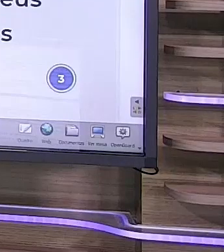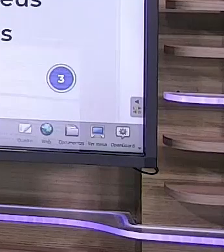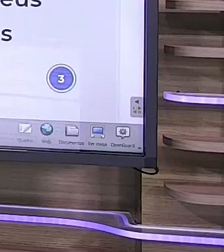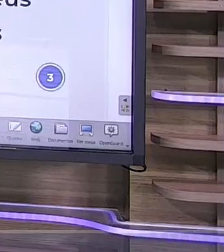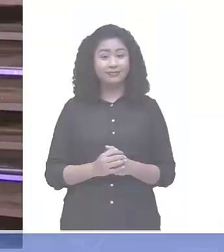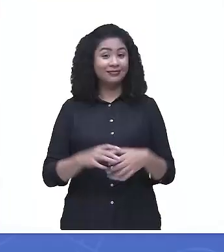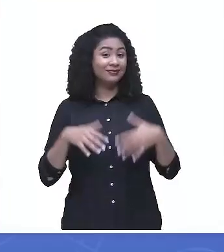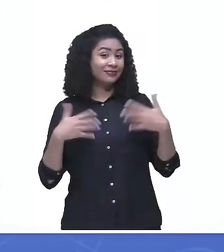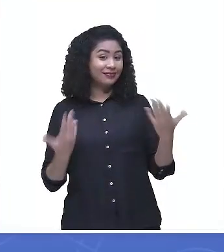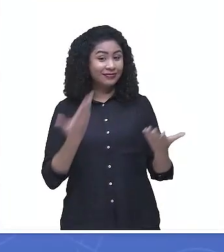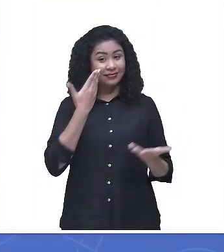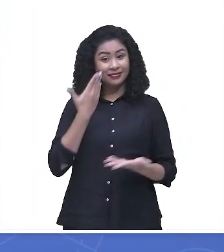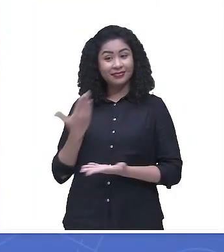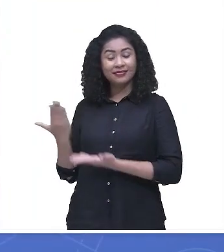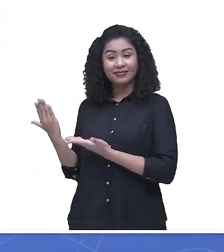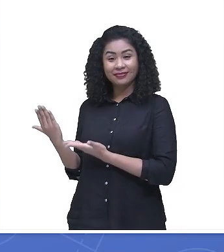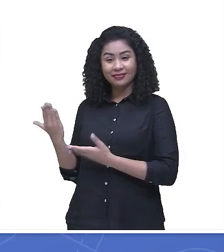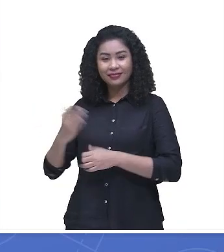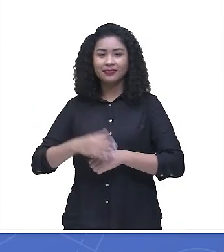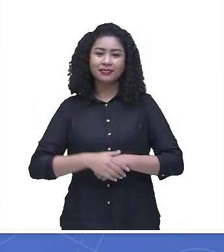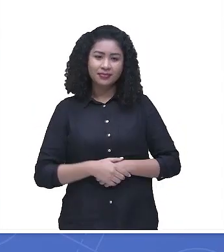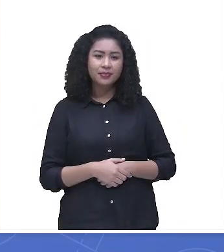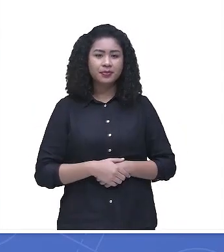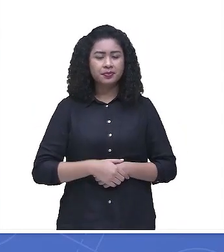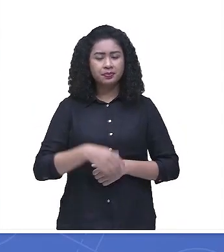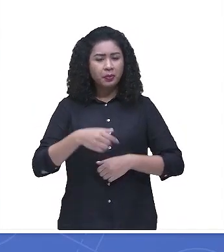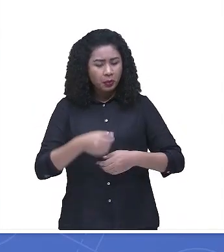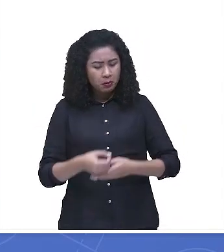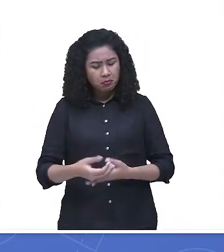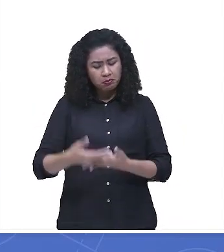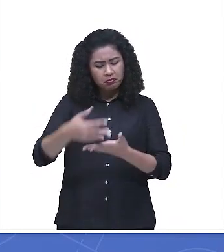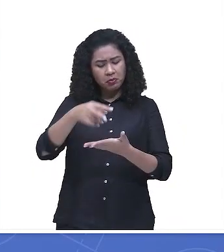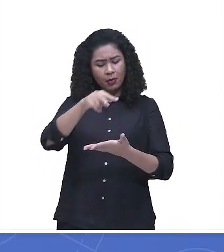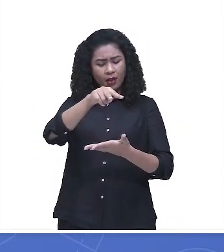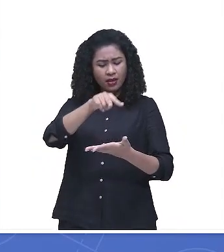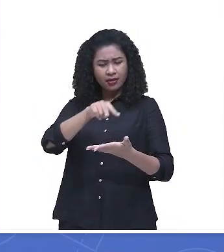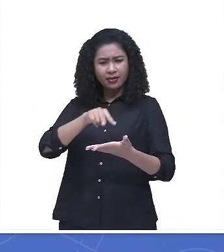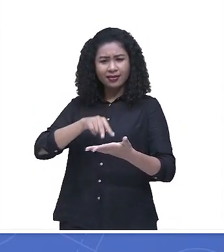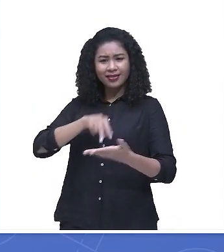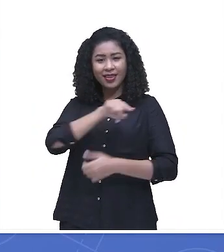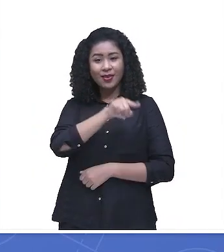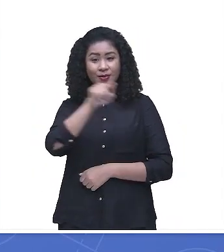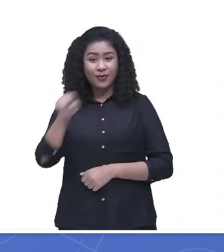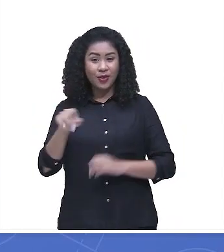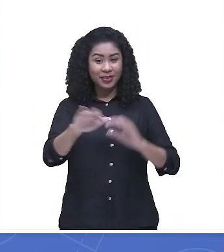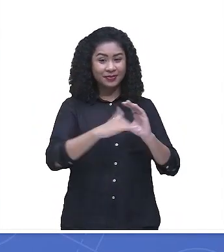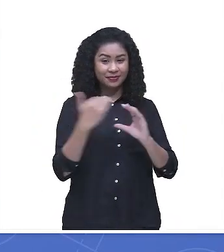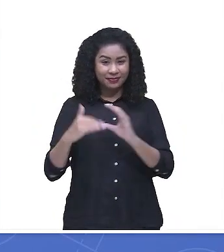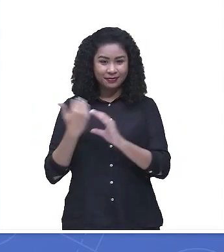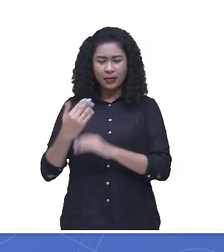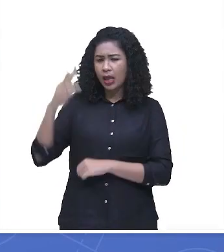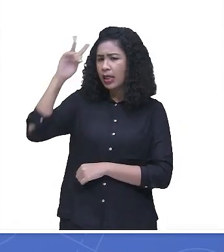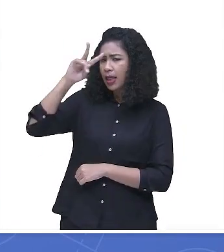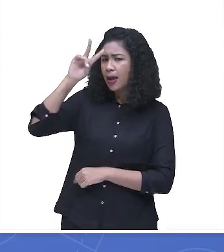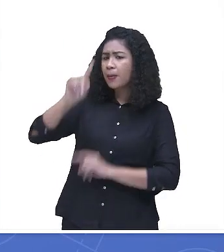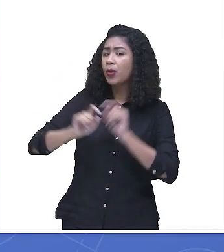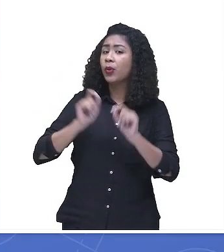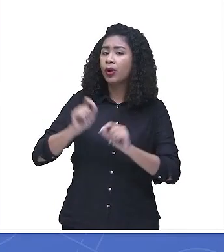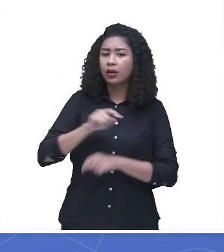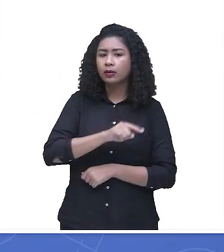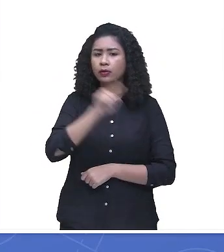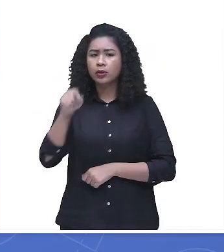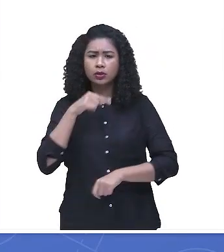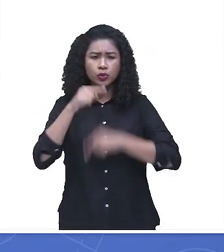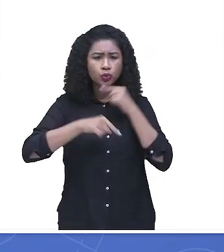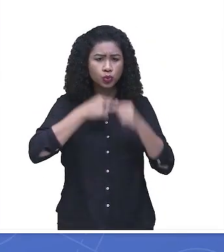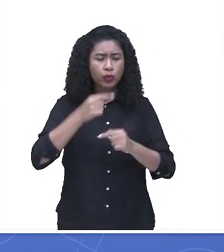Então, olha aí, estamos retornando, estava aqui lendo a participação de vocês, muito bacana. Lembre-se também que, caso de dúvidas pontuais, vocês podem entrar em contato com os